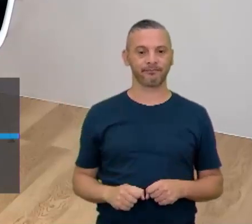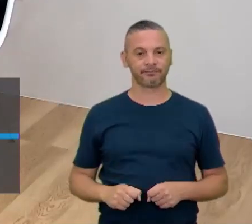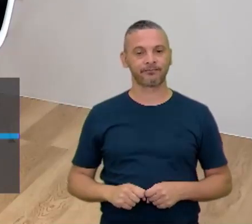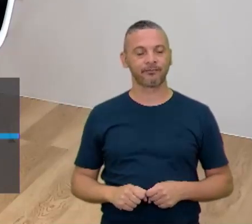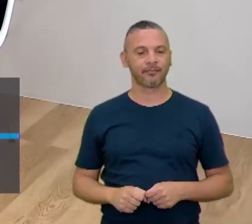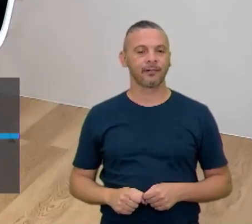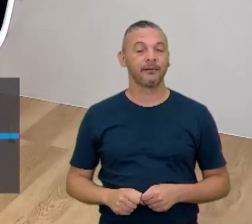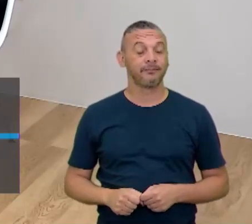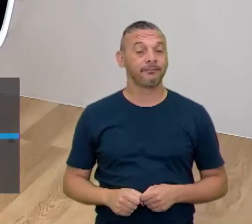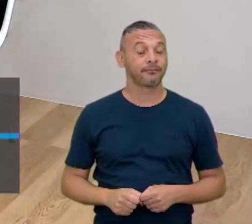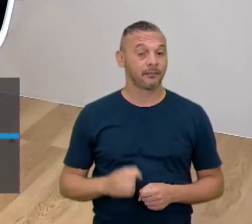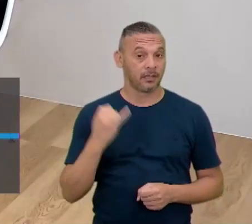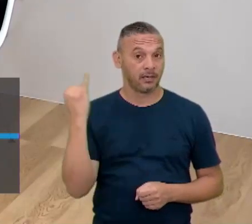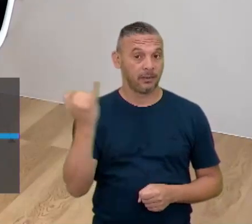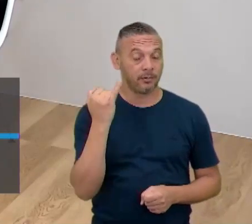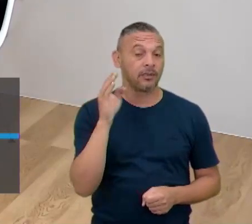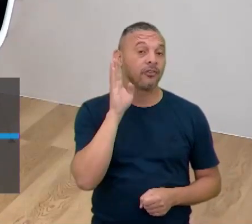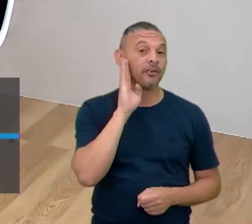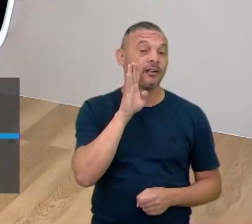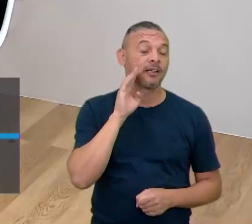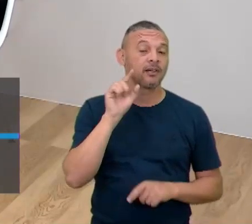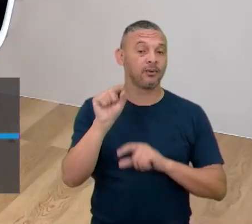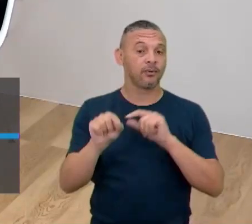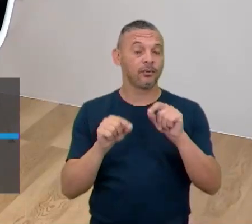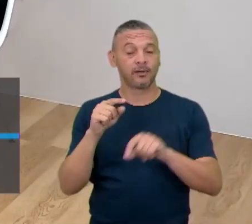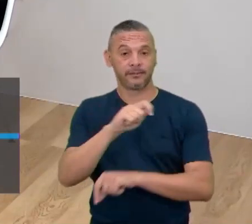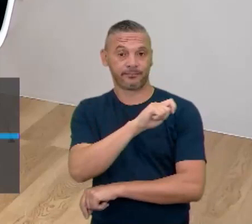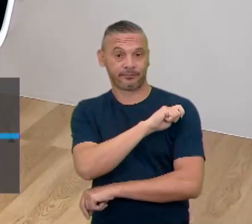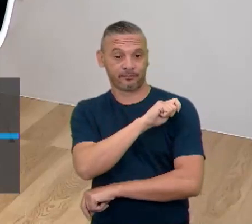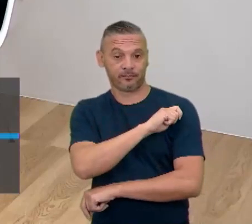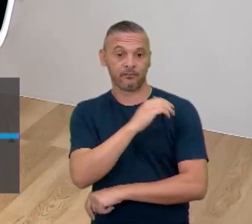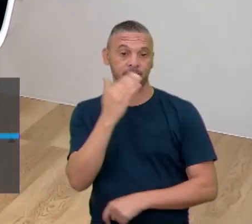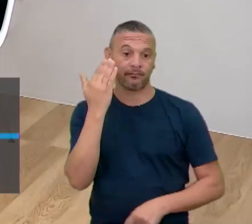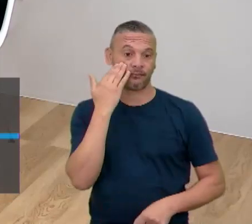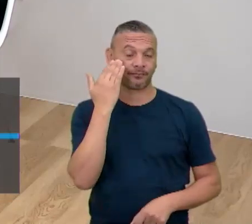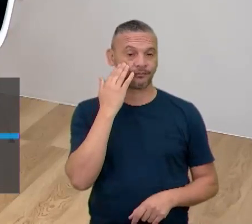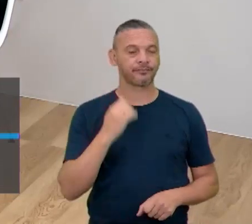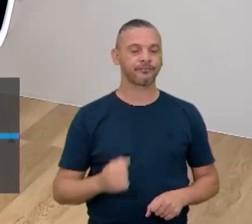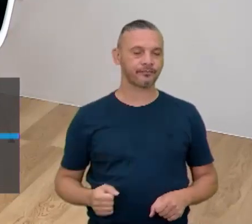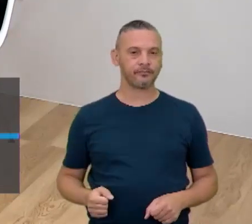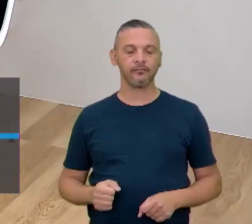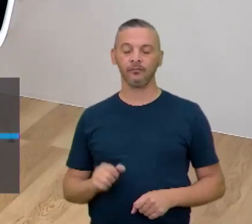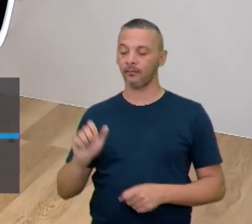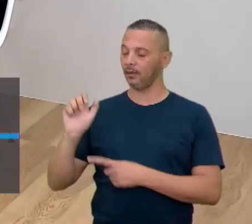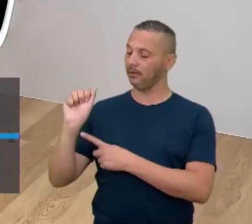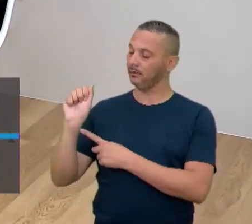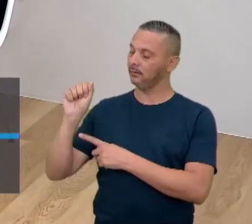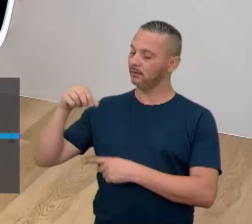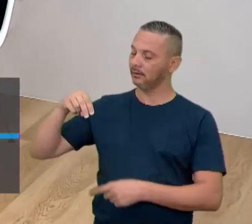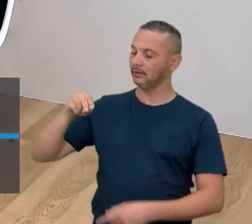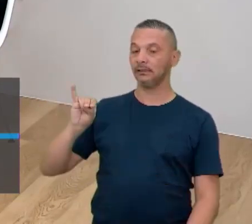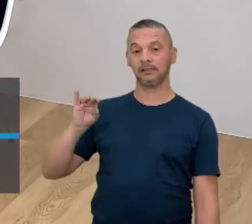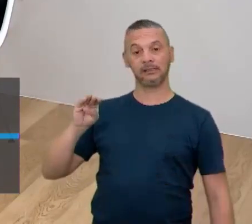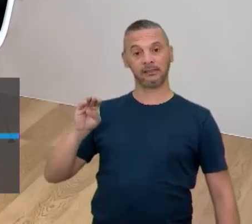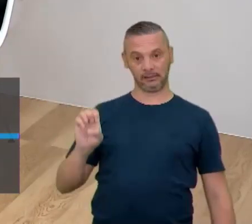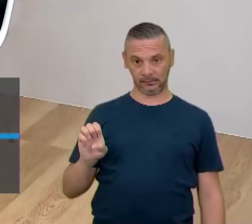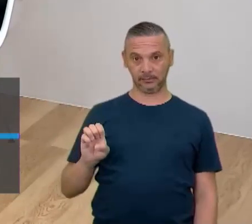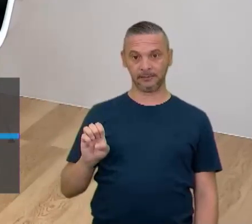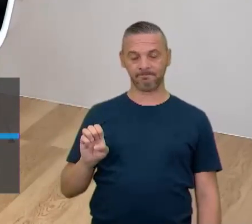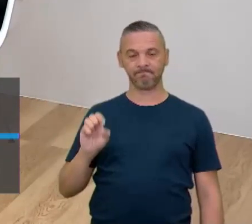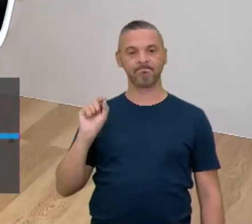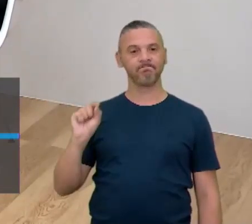Inclusive, a gente não pode esquecer de uma coisa legal que, de repente, acho que o estudante percebe mais do que a gente. Na questão dos animes, Anderson, já